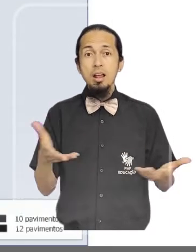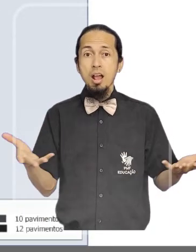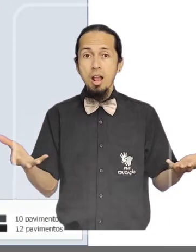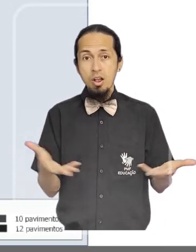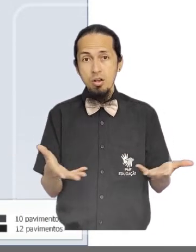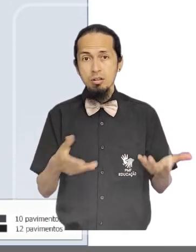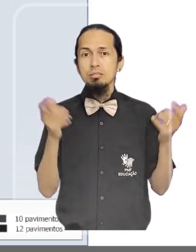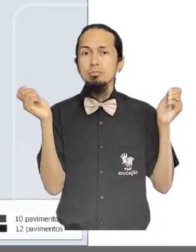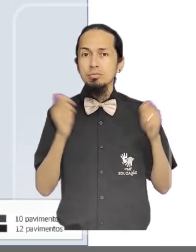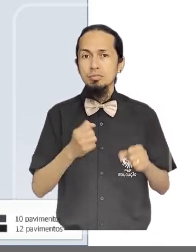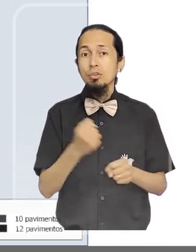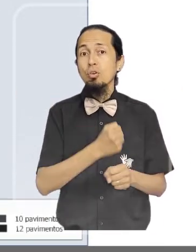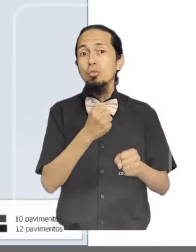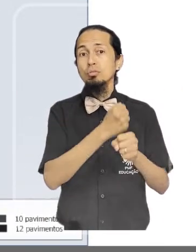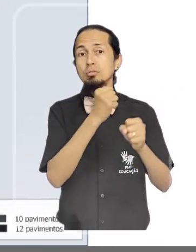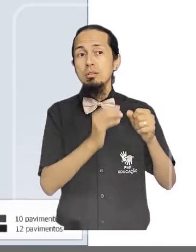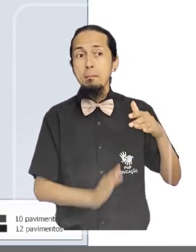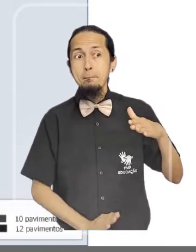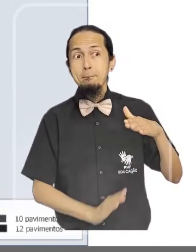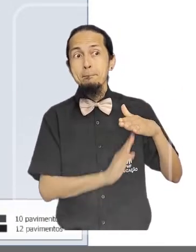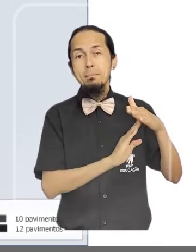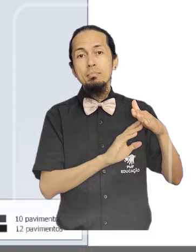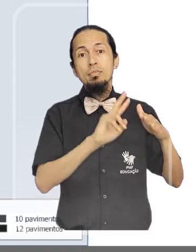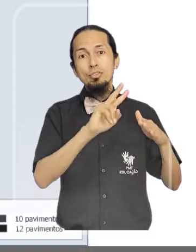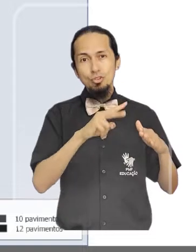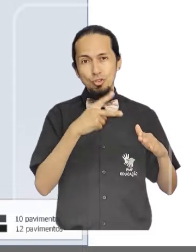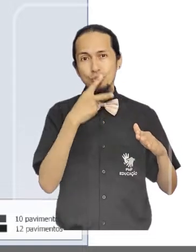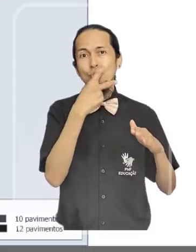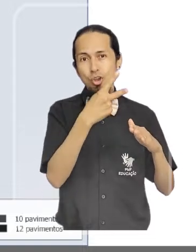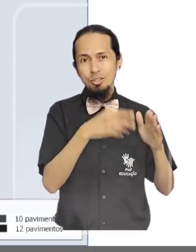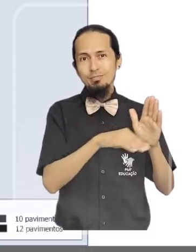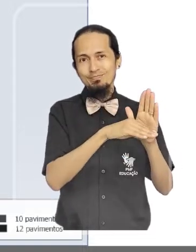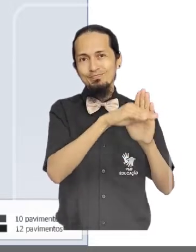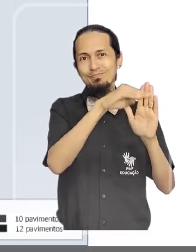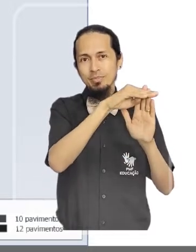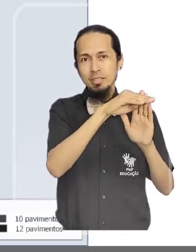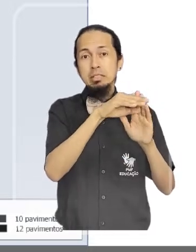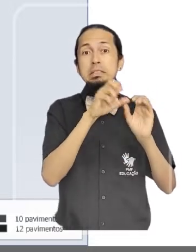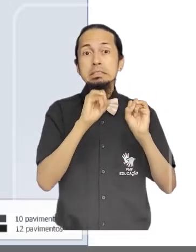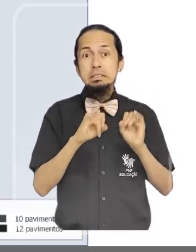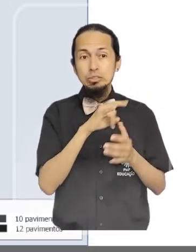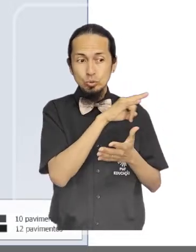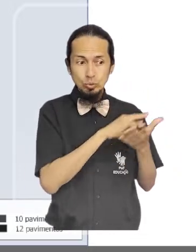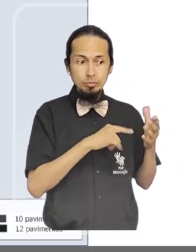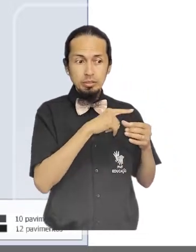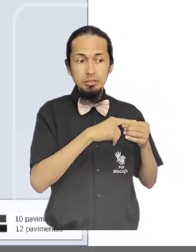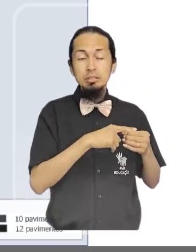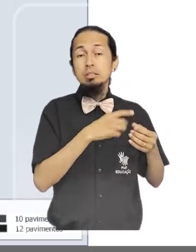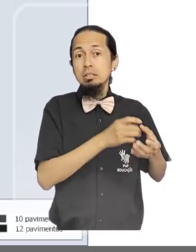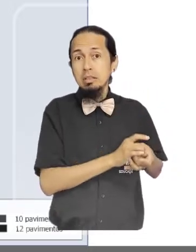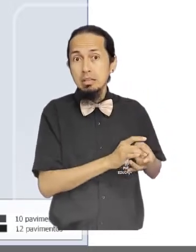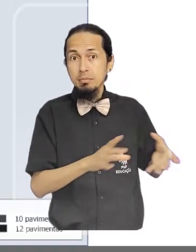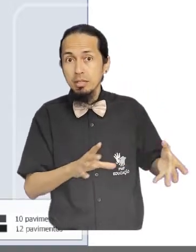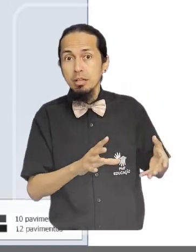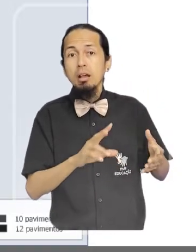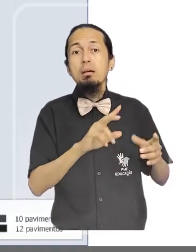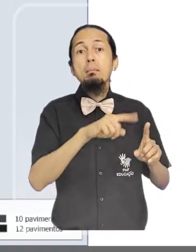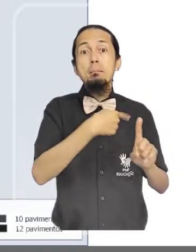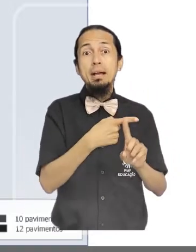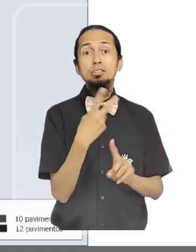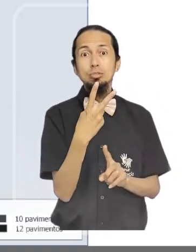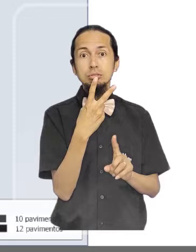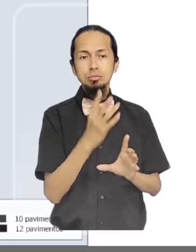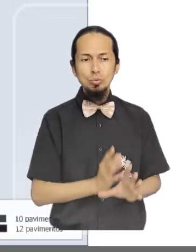Áreas onde já é permitida a construção de no máximo 2 pavimentos poderão somar, mediante outorga onerosa, até